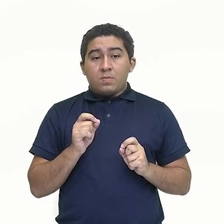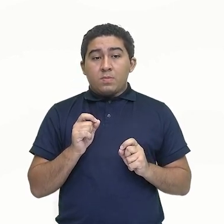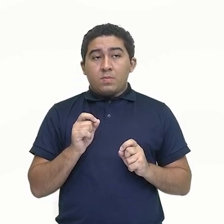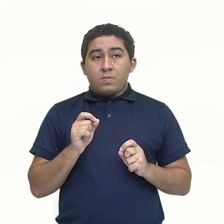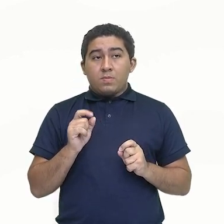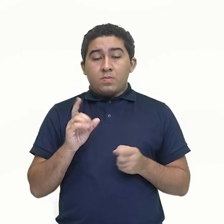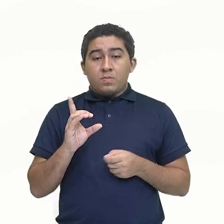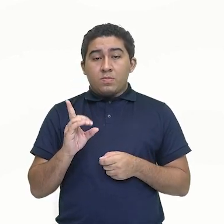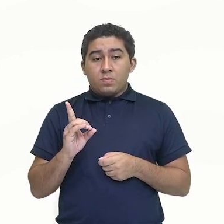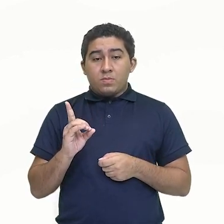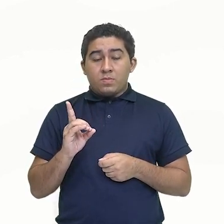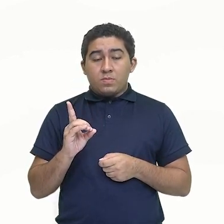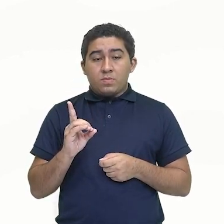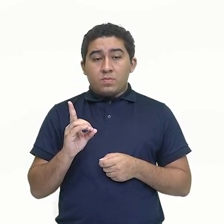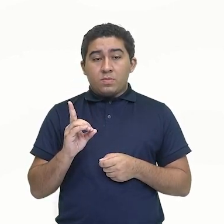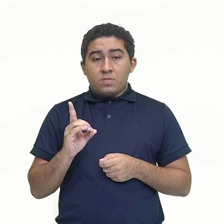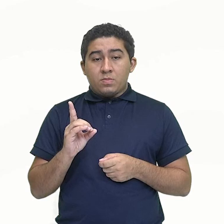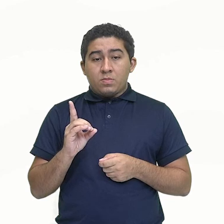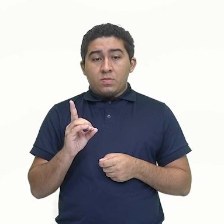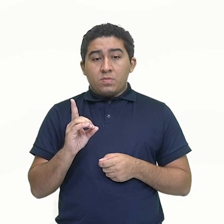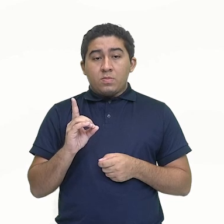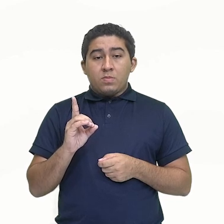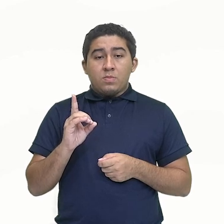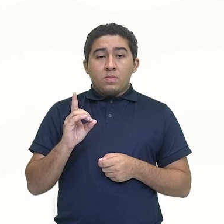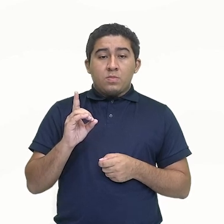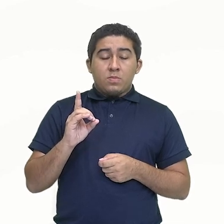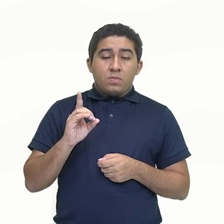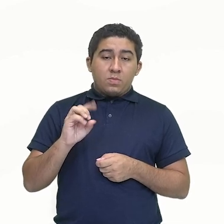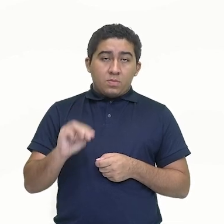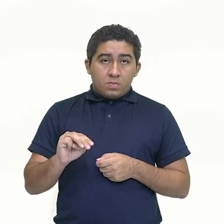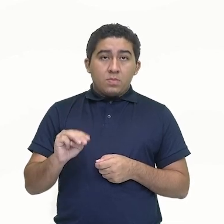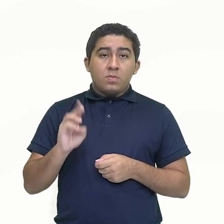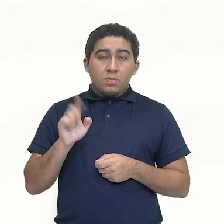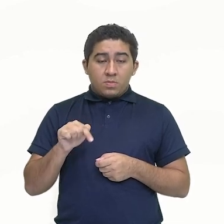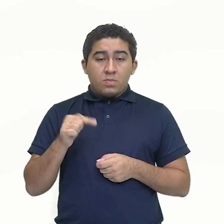decímetros, então a gente vai ter 1,5